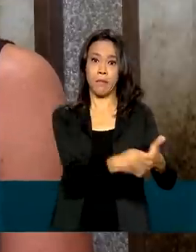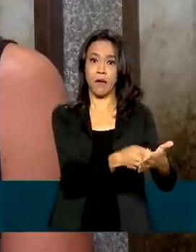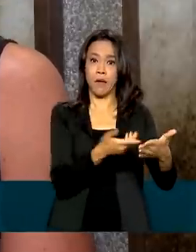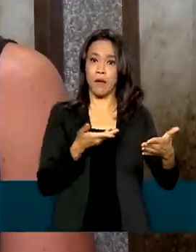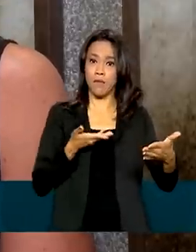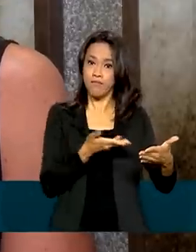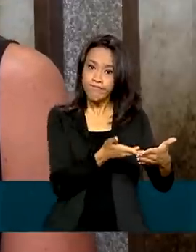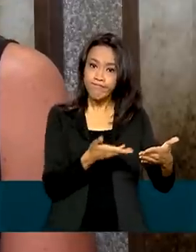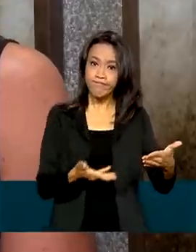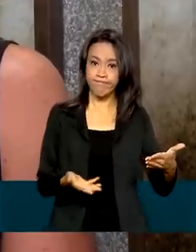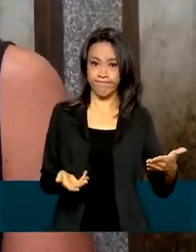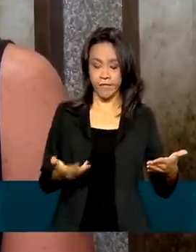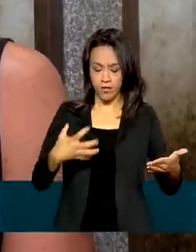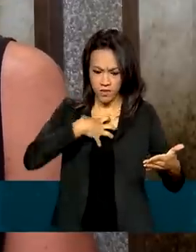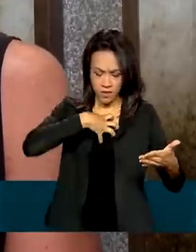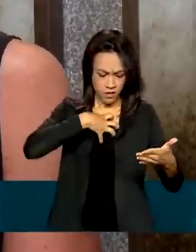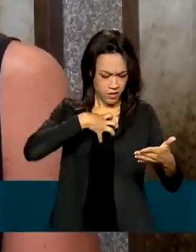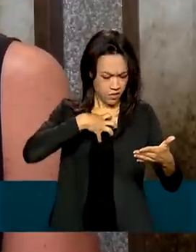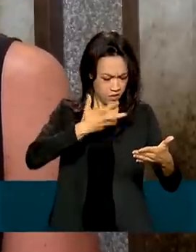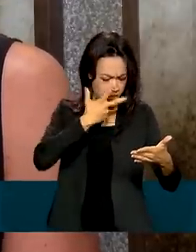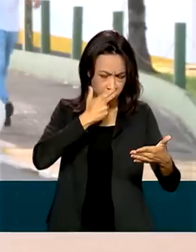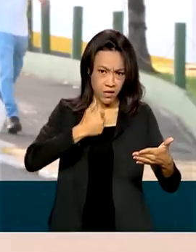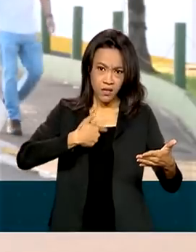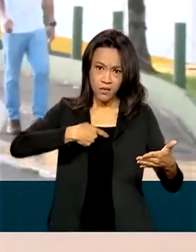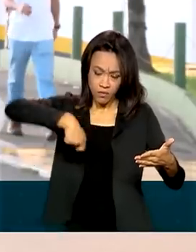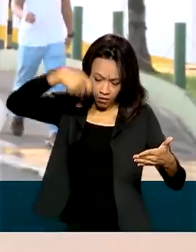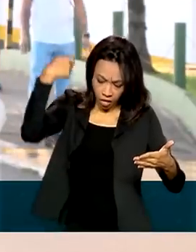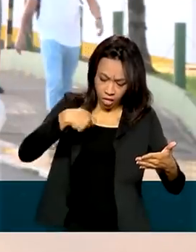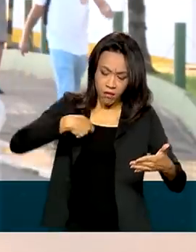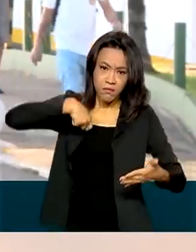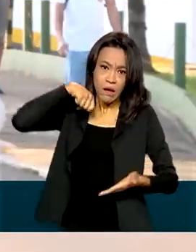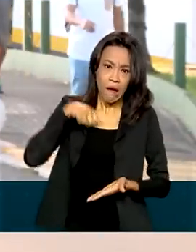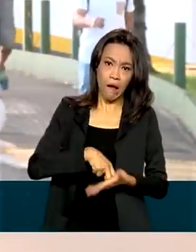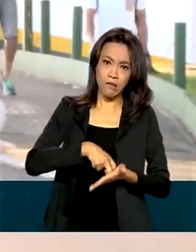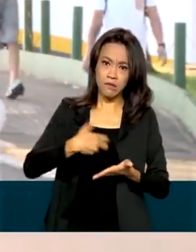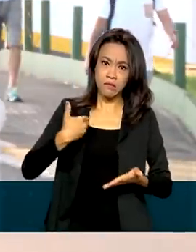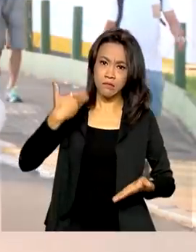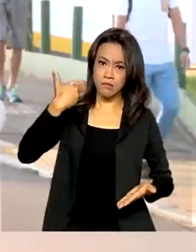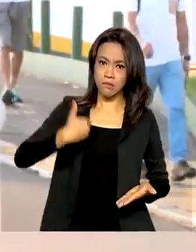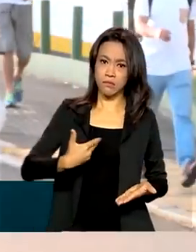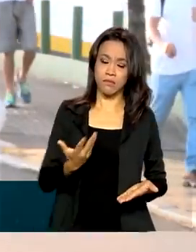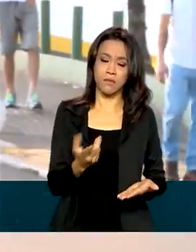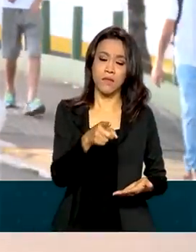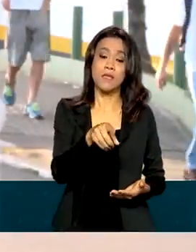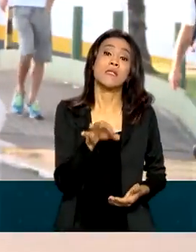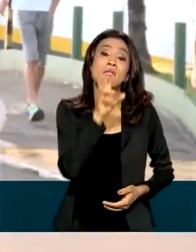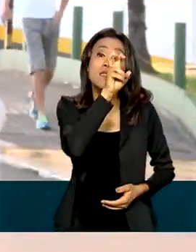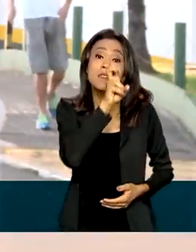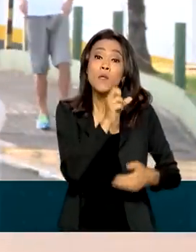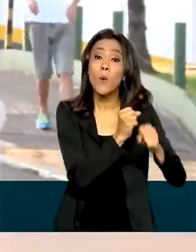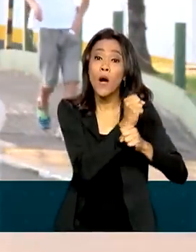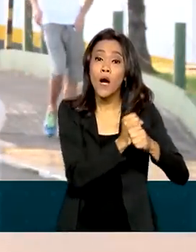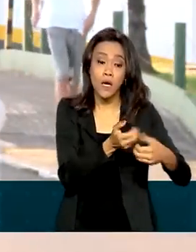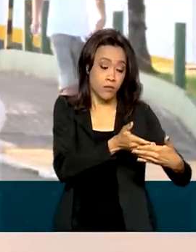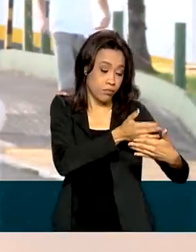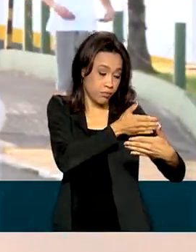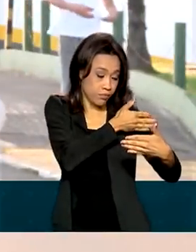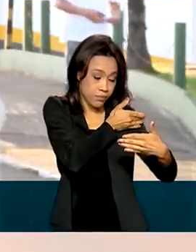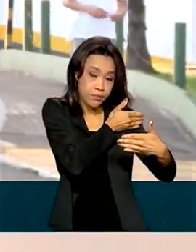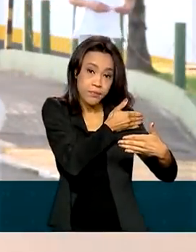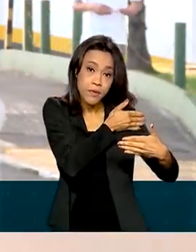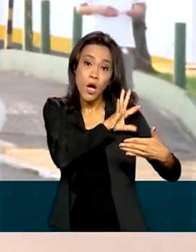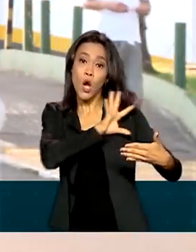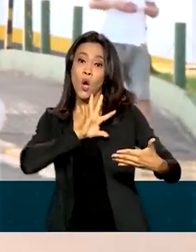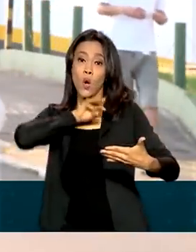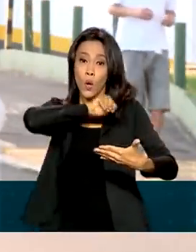uma... Eu me sentia penalizada. Quem, nos últimos 5 anos, incluiu a pensão alimentícia como